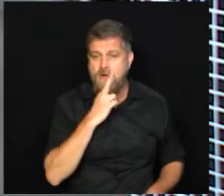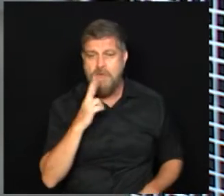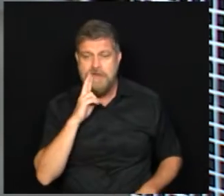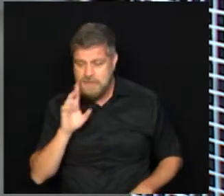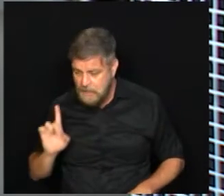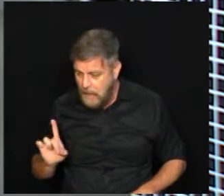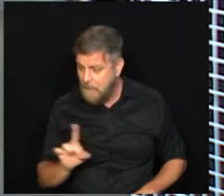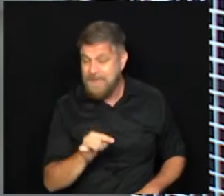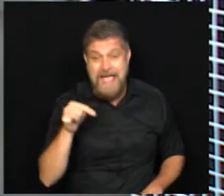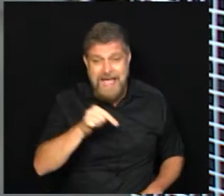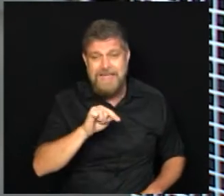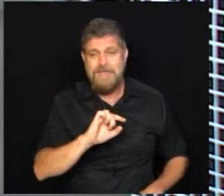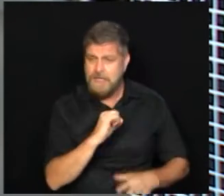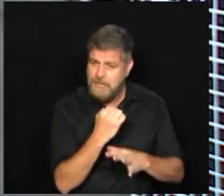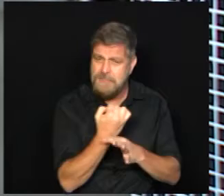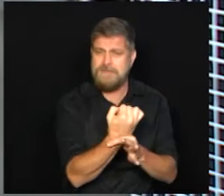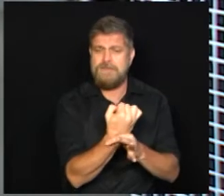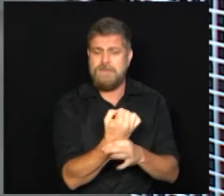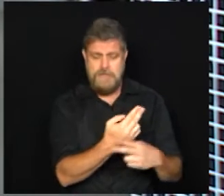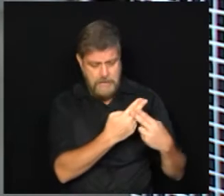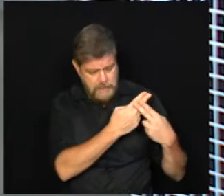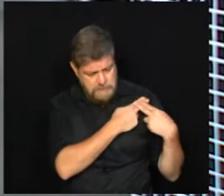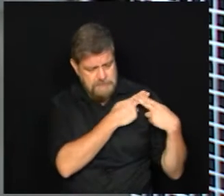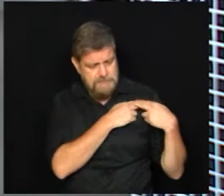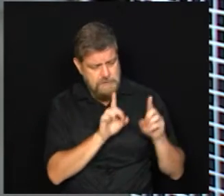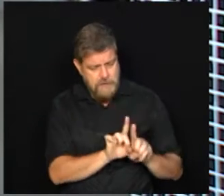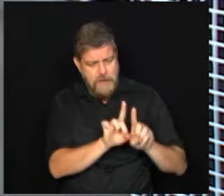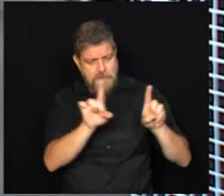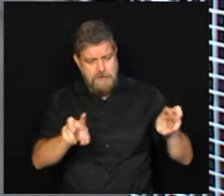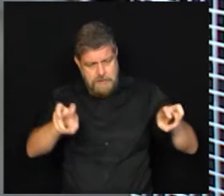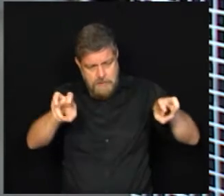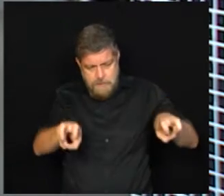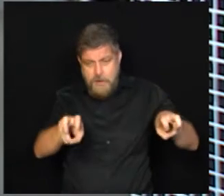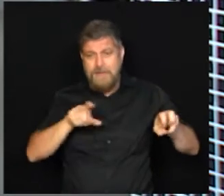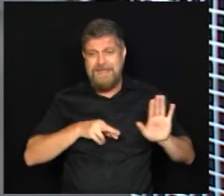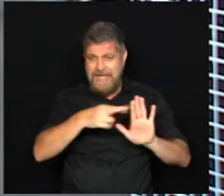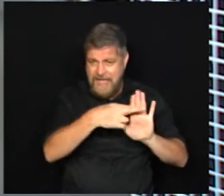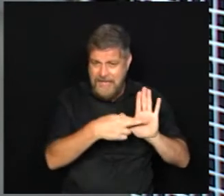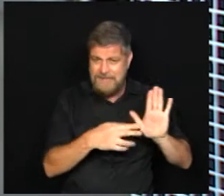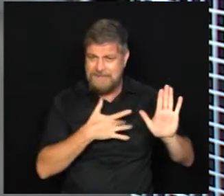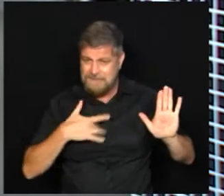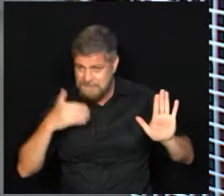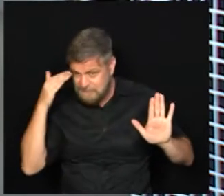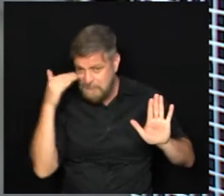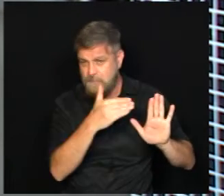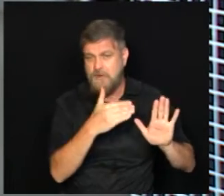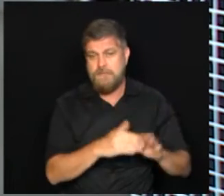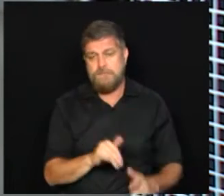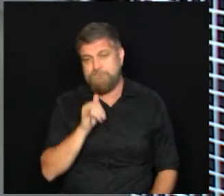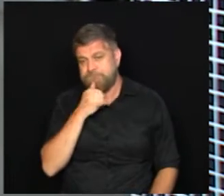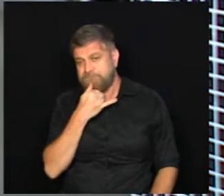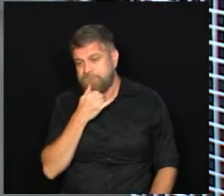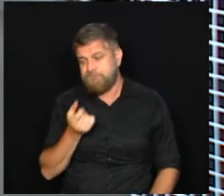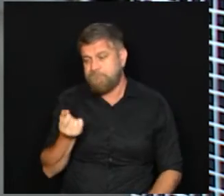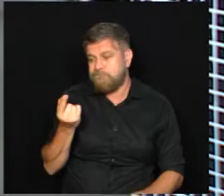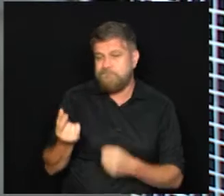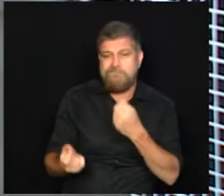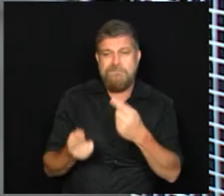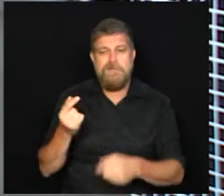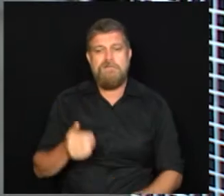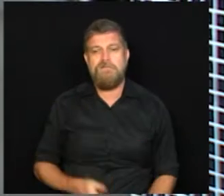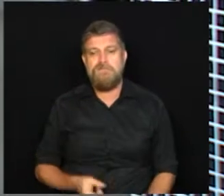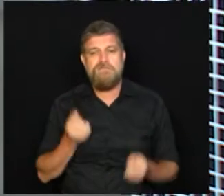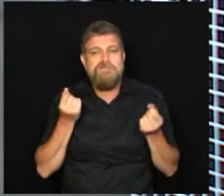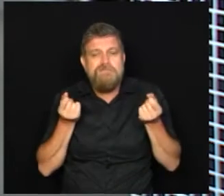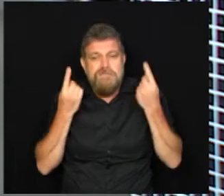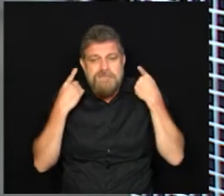que é responsável que tem o seu distanciamento que e as normas da Vigilância Sanitária mas infelizmente a gente sabe que alguns não cumprem